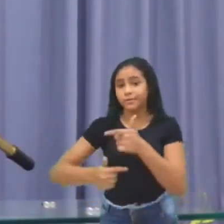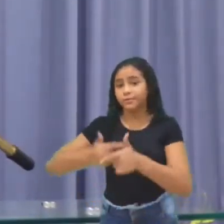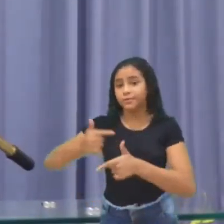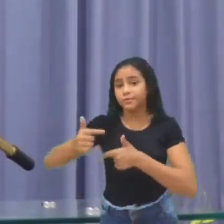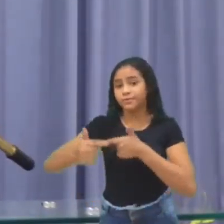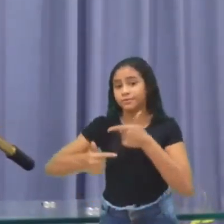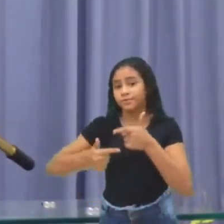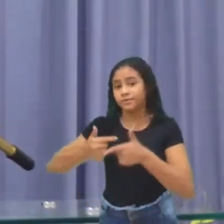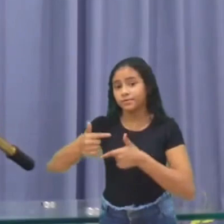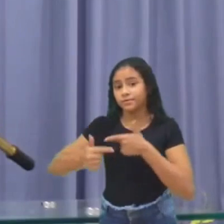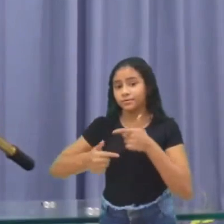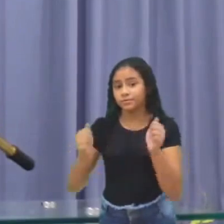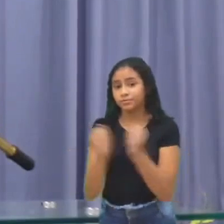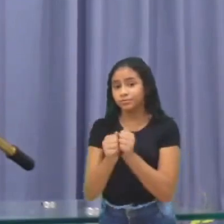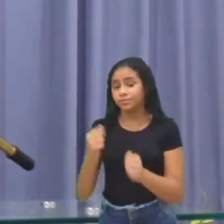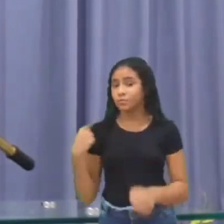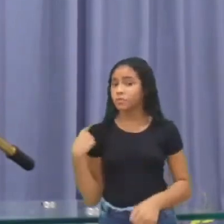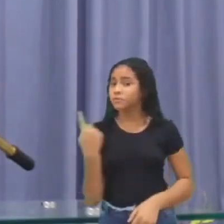nós.